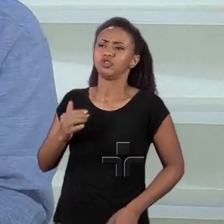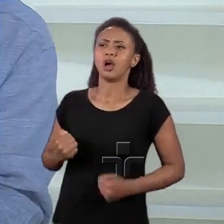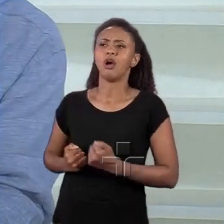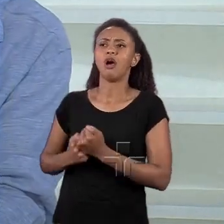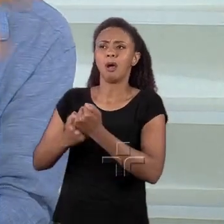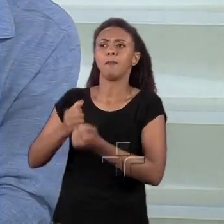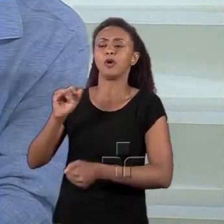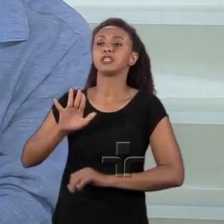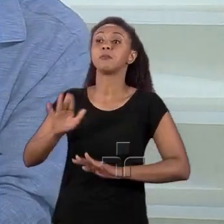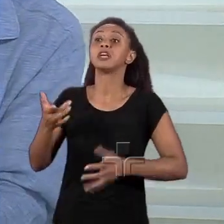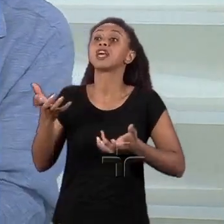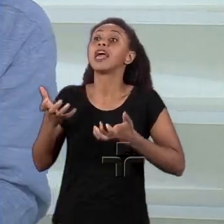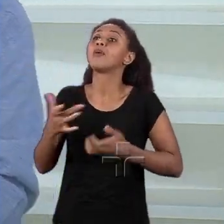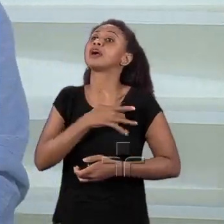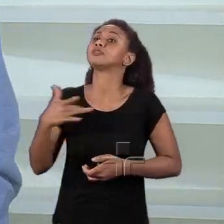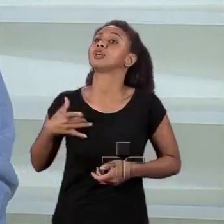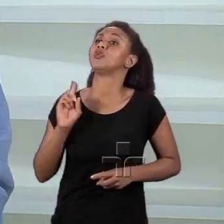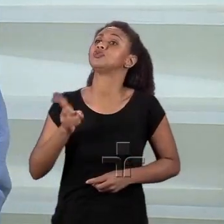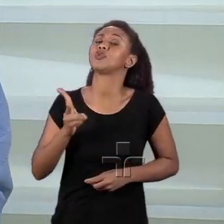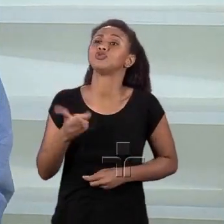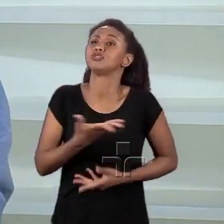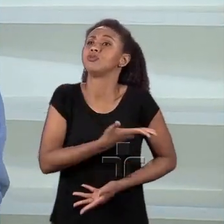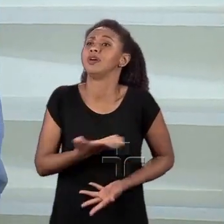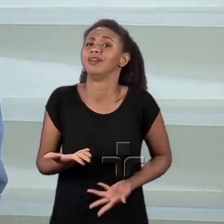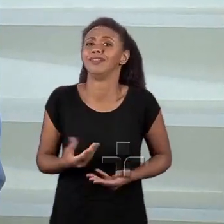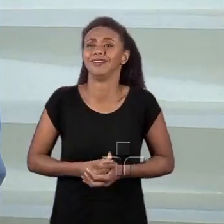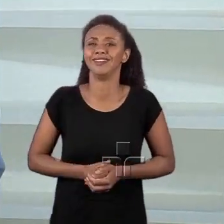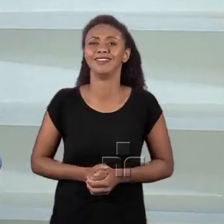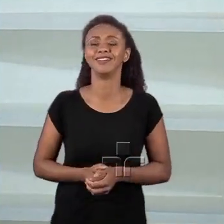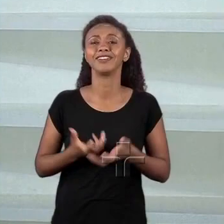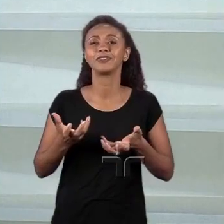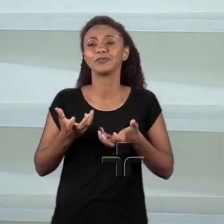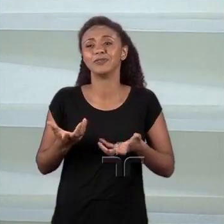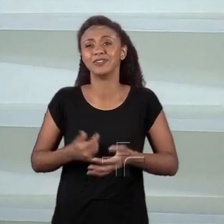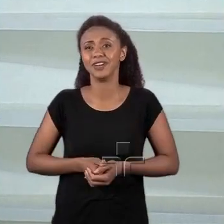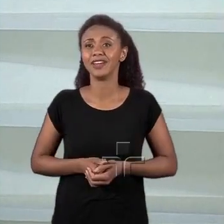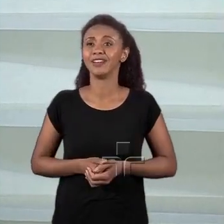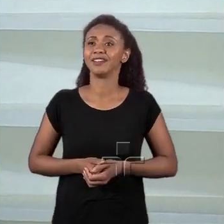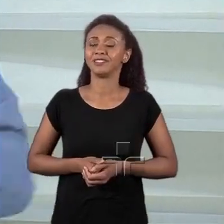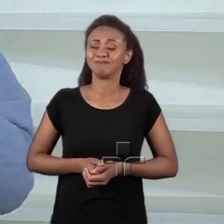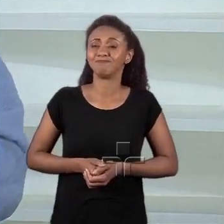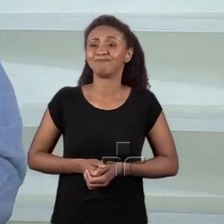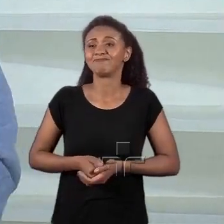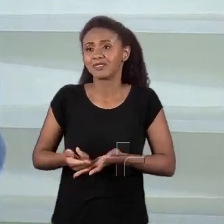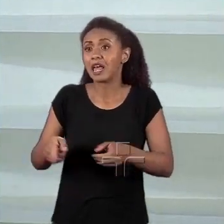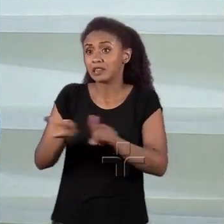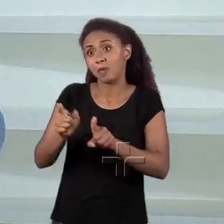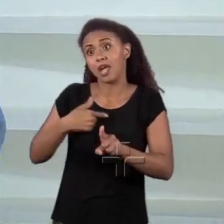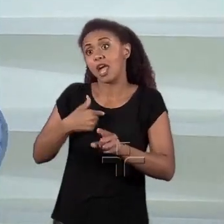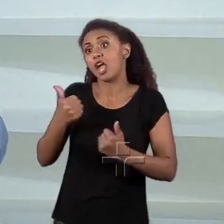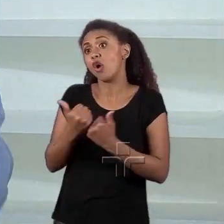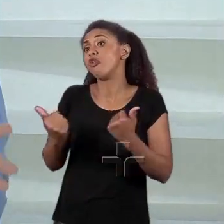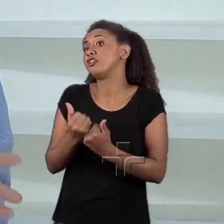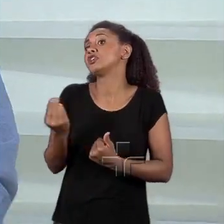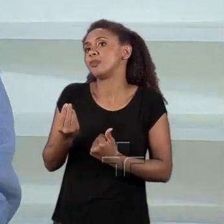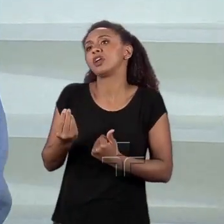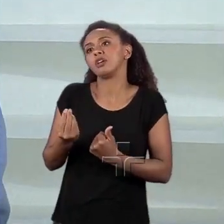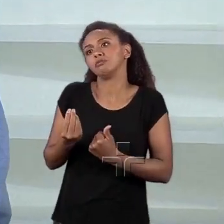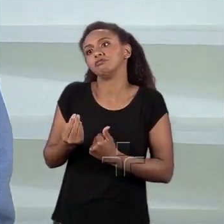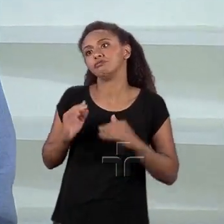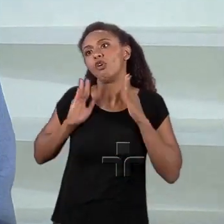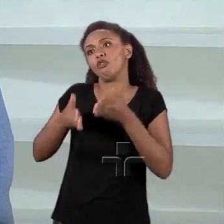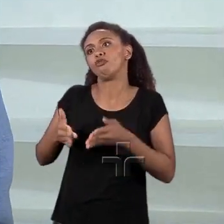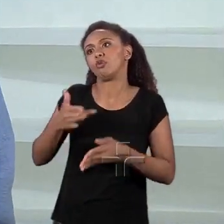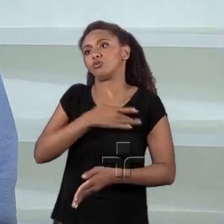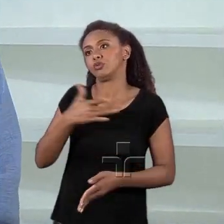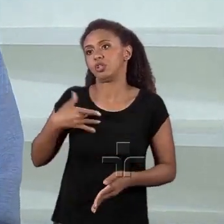Mas eu queria falar sobre saúde, porque senão a Amélia vai ficar sozinha nisso. Então, veja, né? Inclusive, eu sou vice por causa disso também, né? Não é